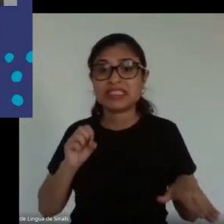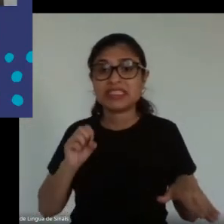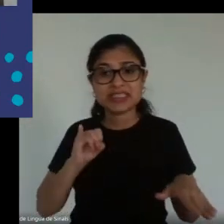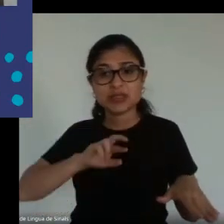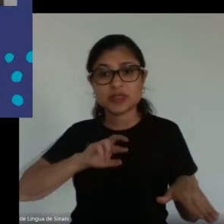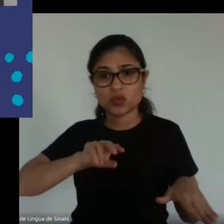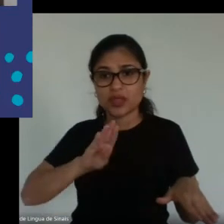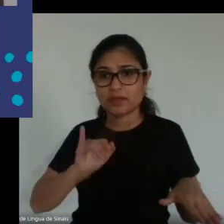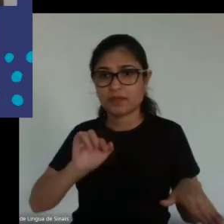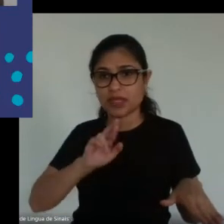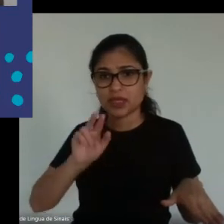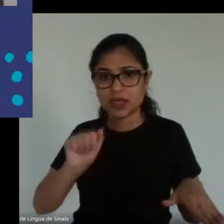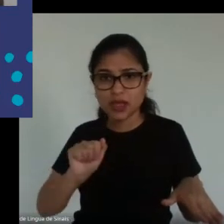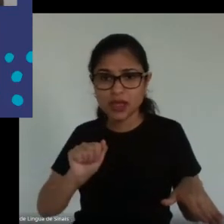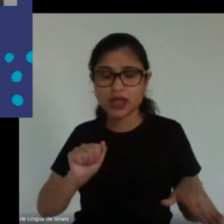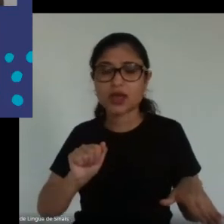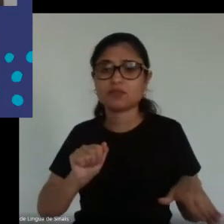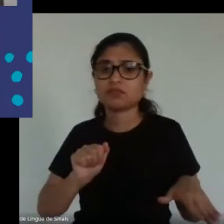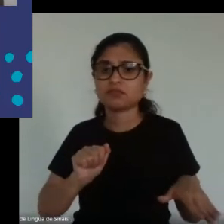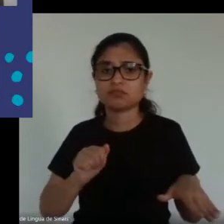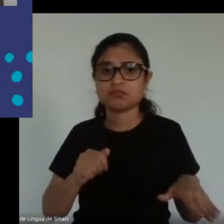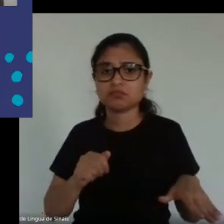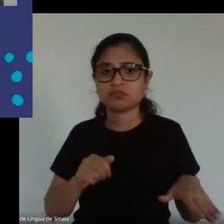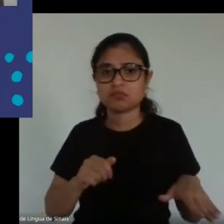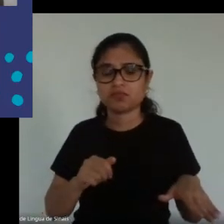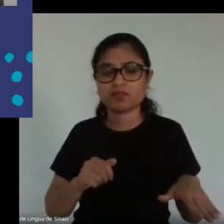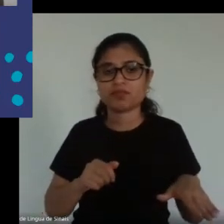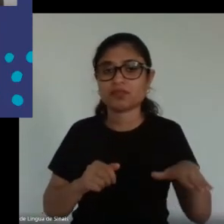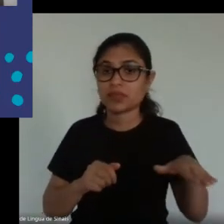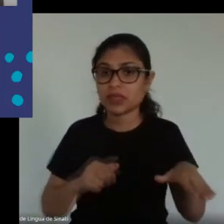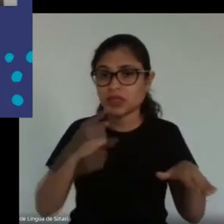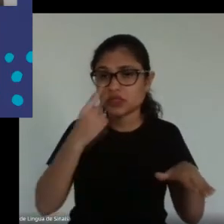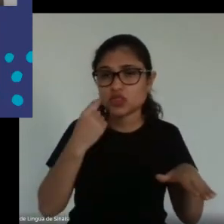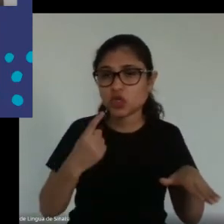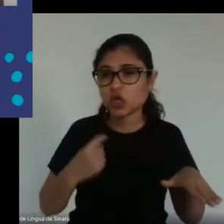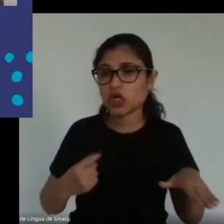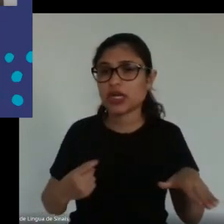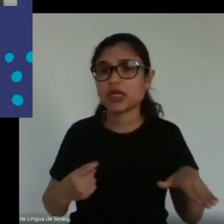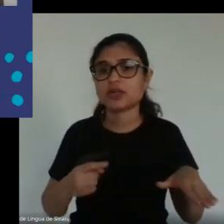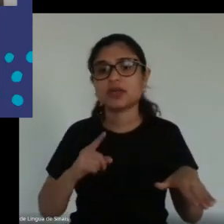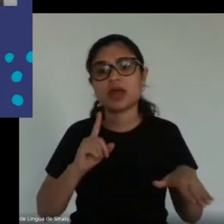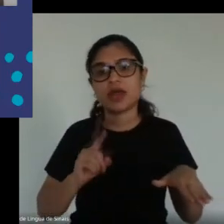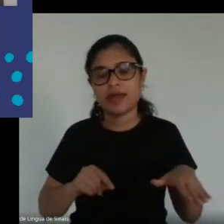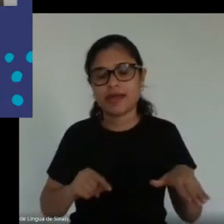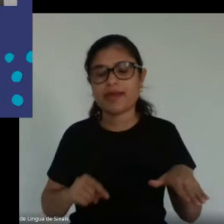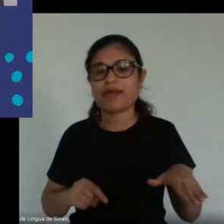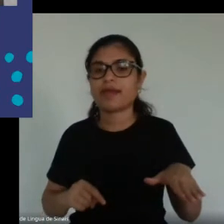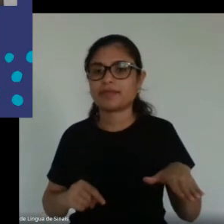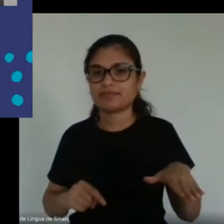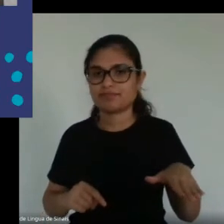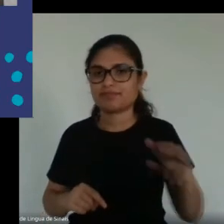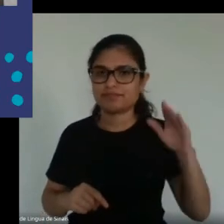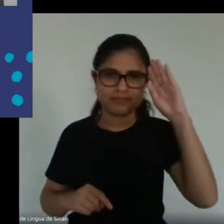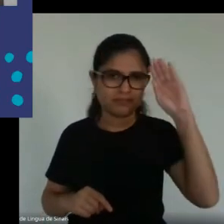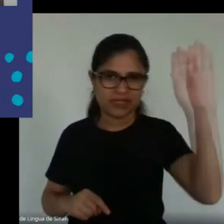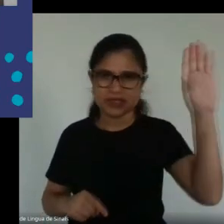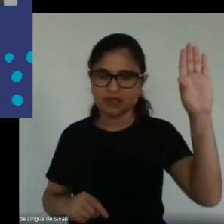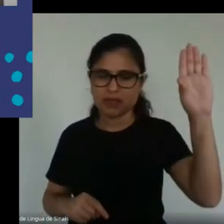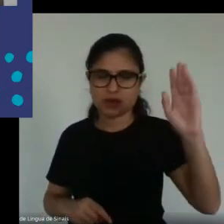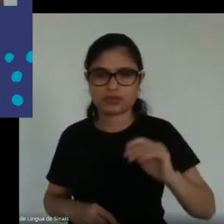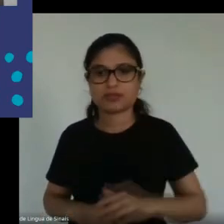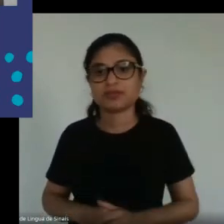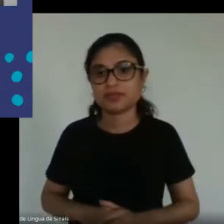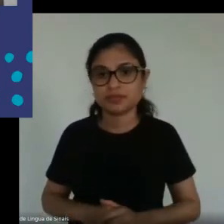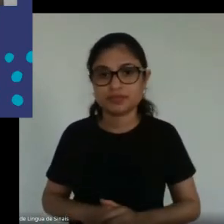birra e desde que não seja a manipulação, uma criança chorando, para mim, é prioridade, tá? Para mim,